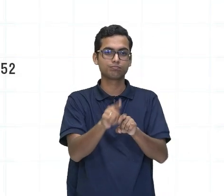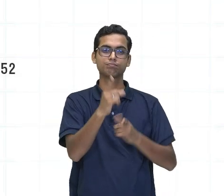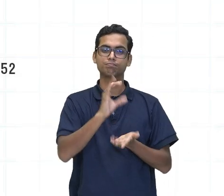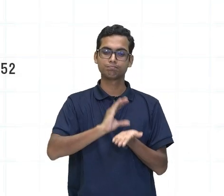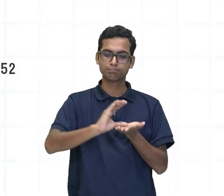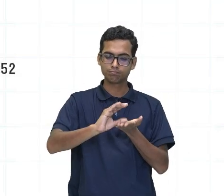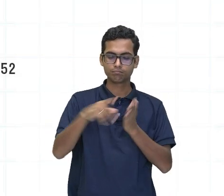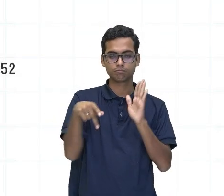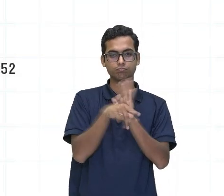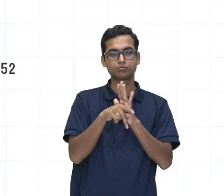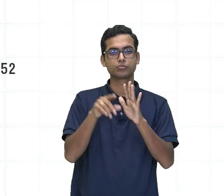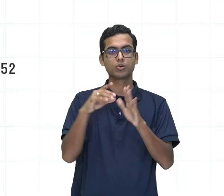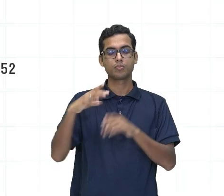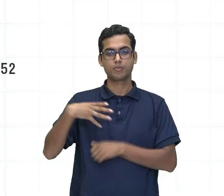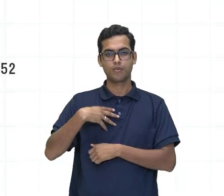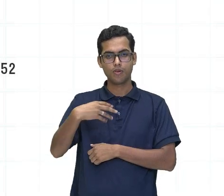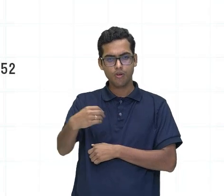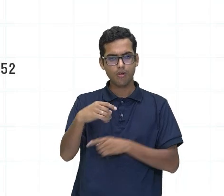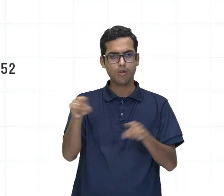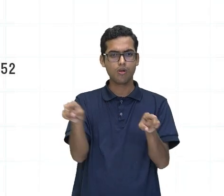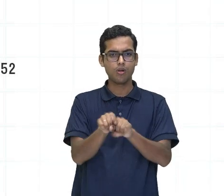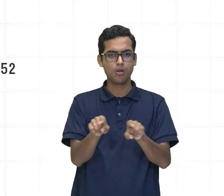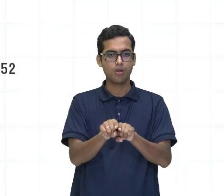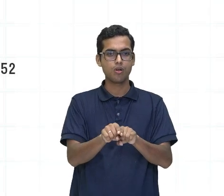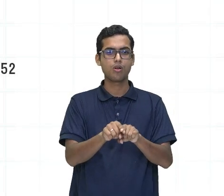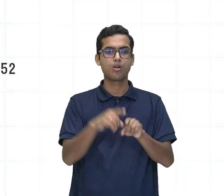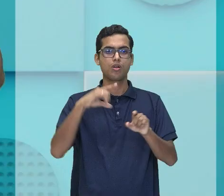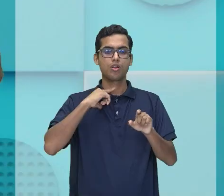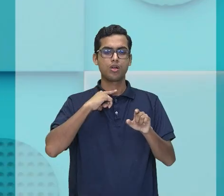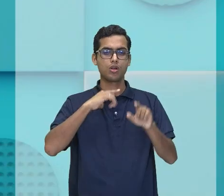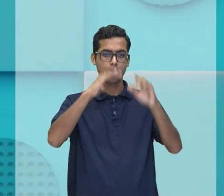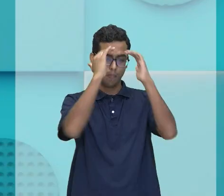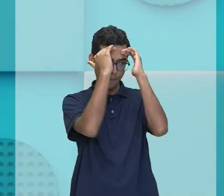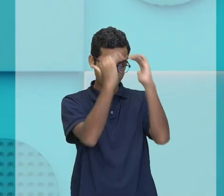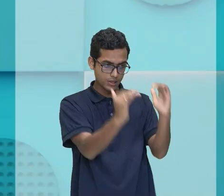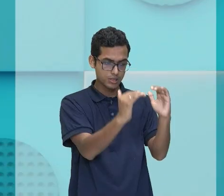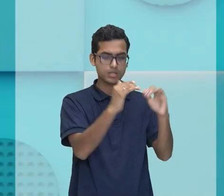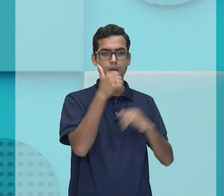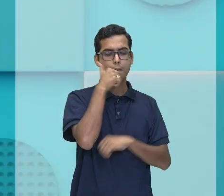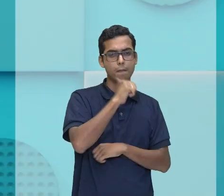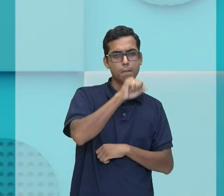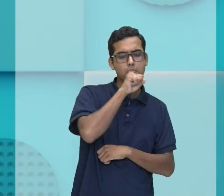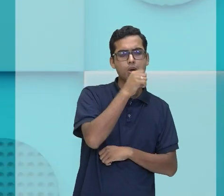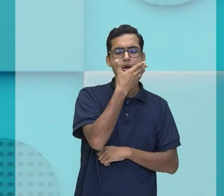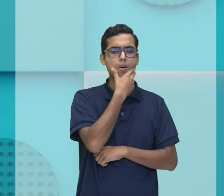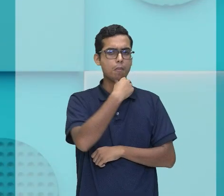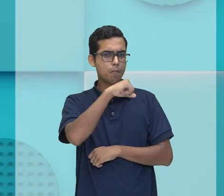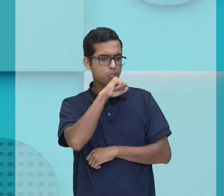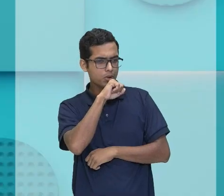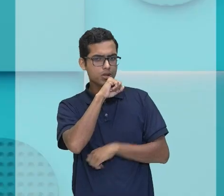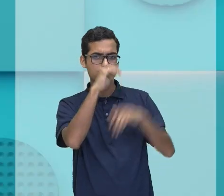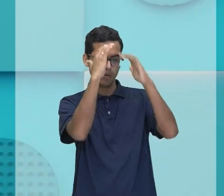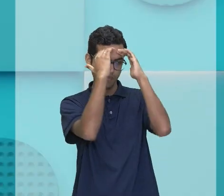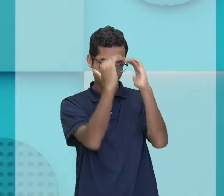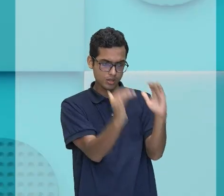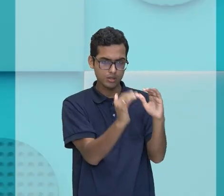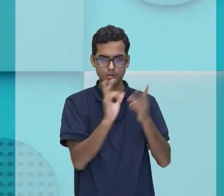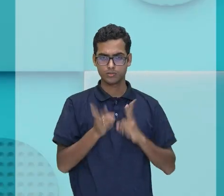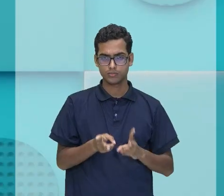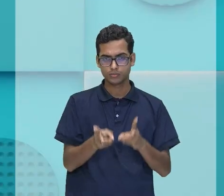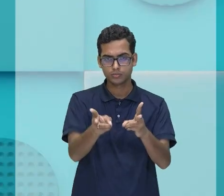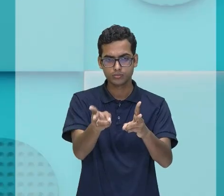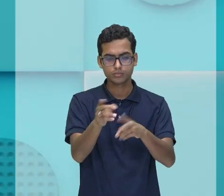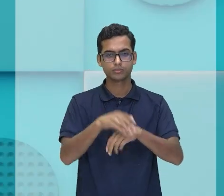gente ser uma nação forte, destacou o coronel, certo? Então, olha só. Aí nós tivemos uma notícia